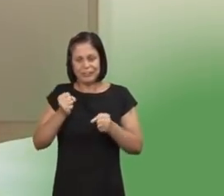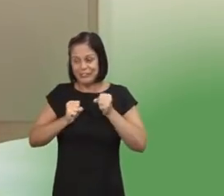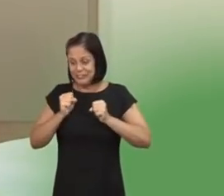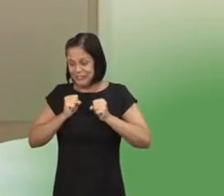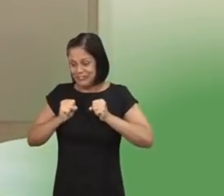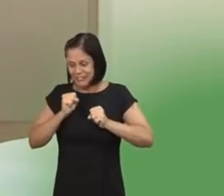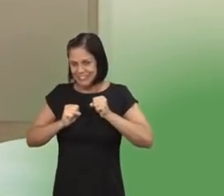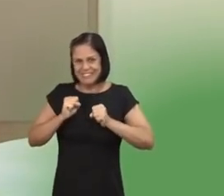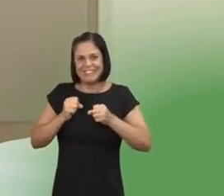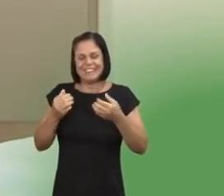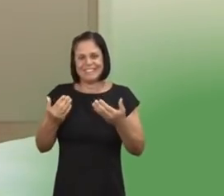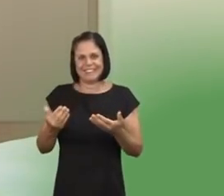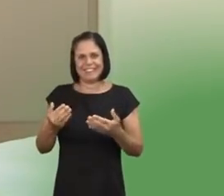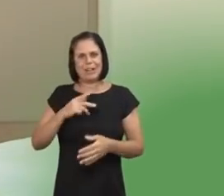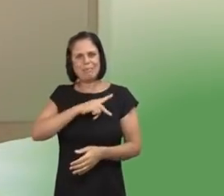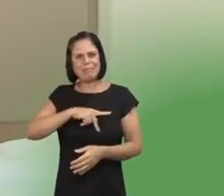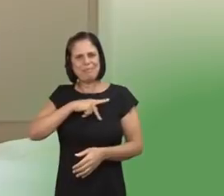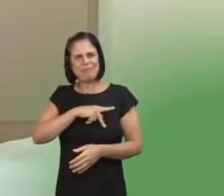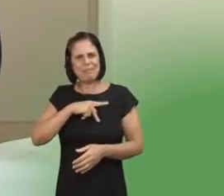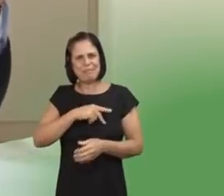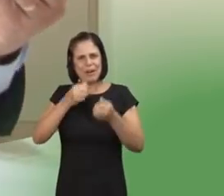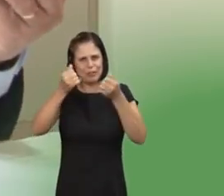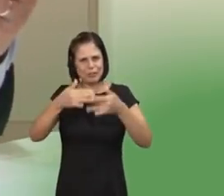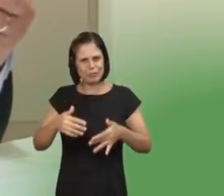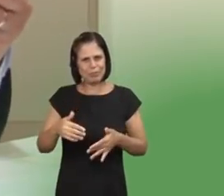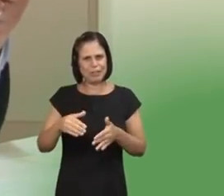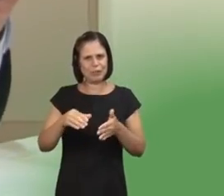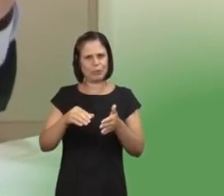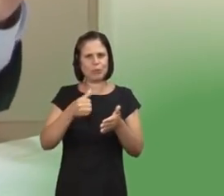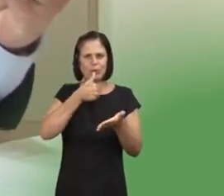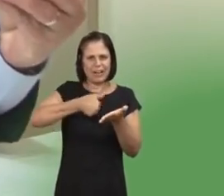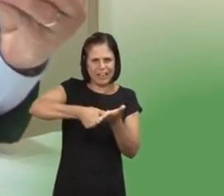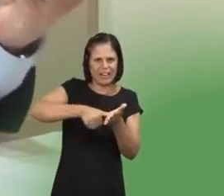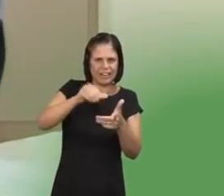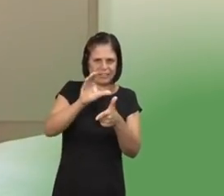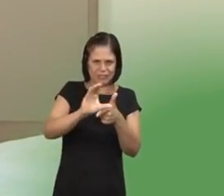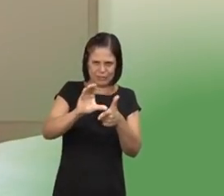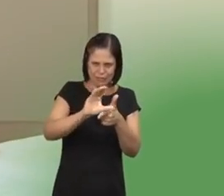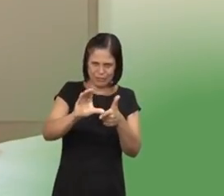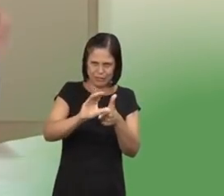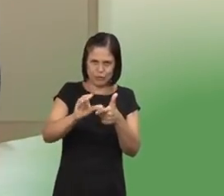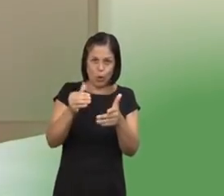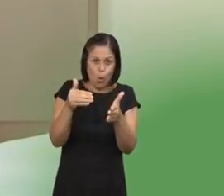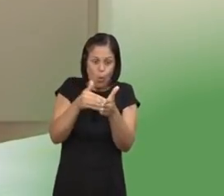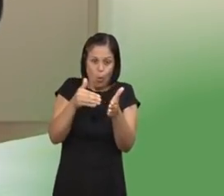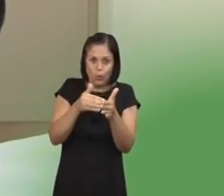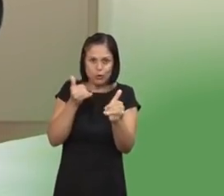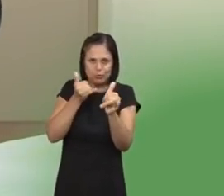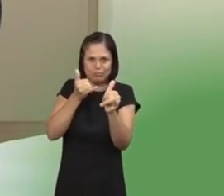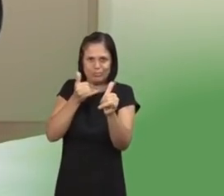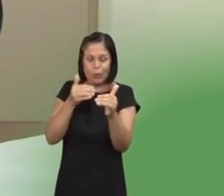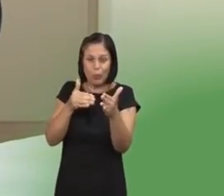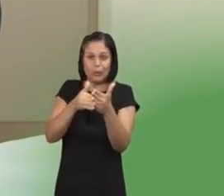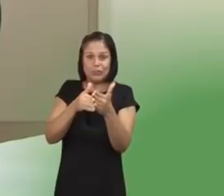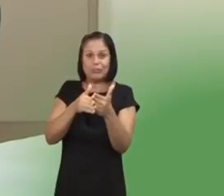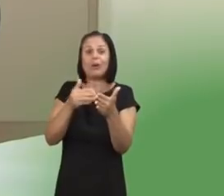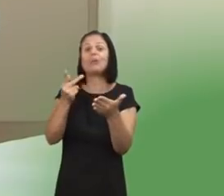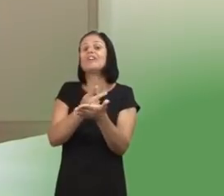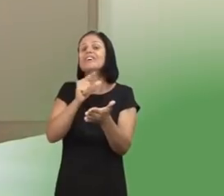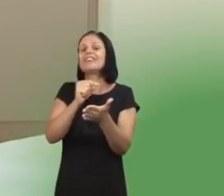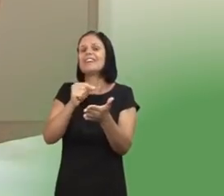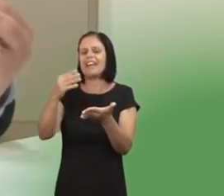grande expectativa. E Paulo diz na carta aos Coríntios que ao toque da última trombeta a igreja será